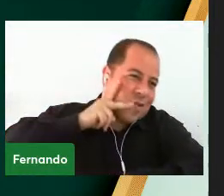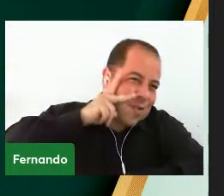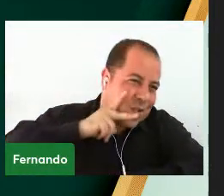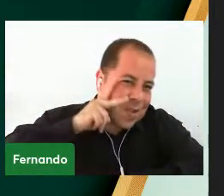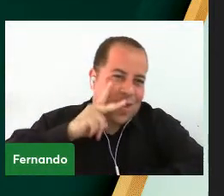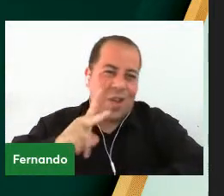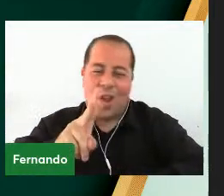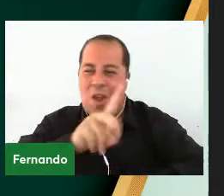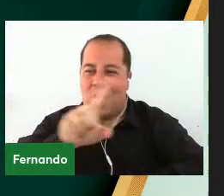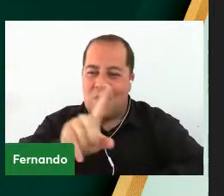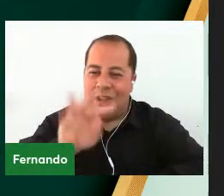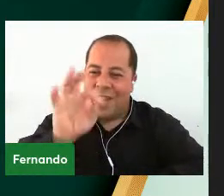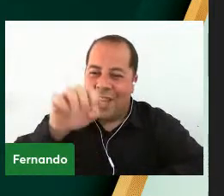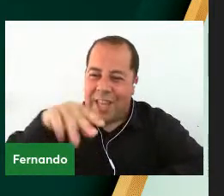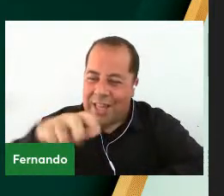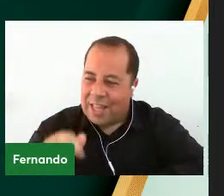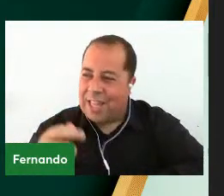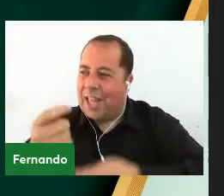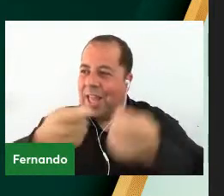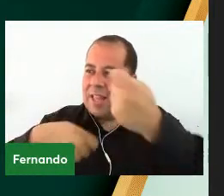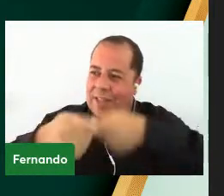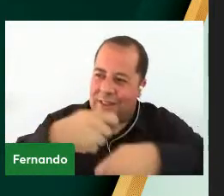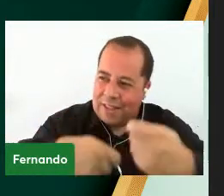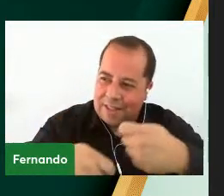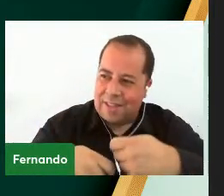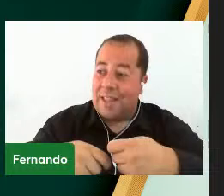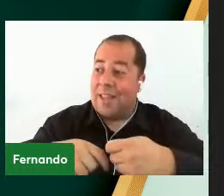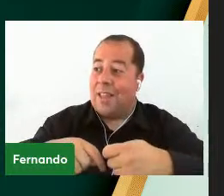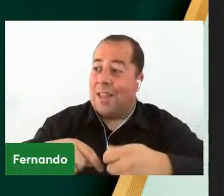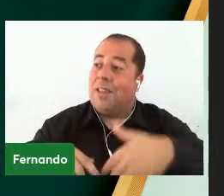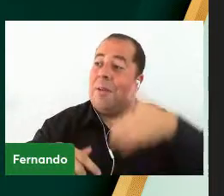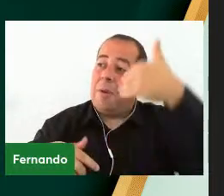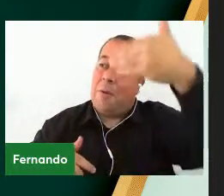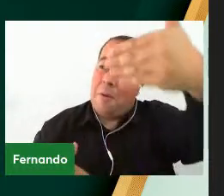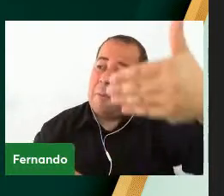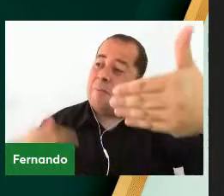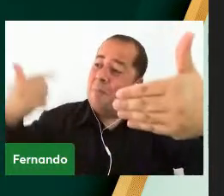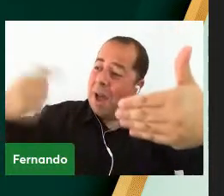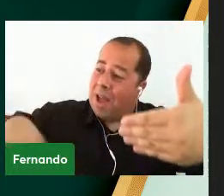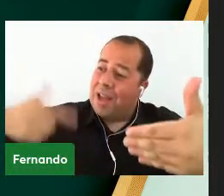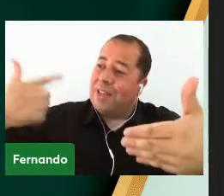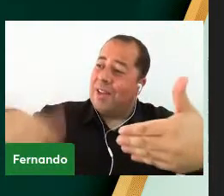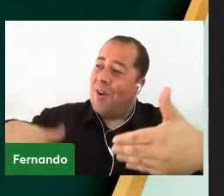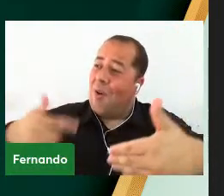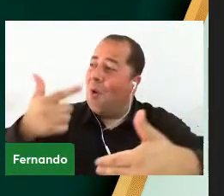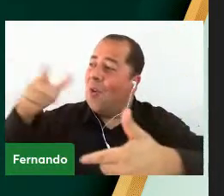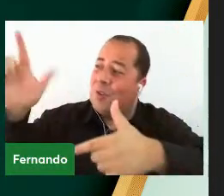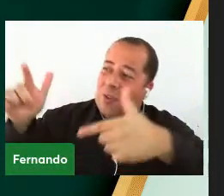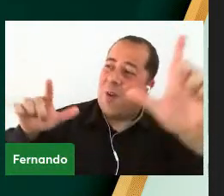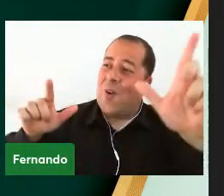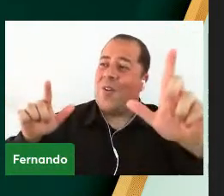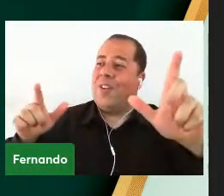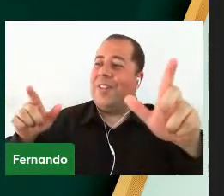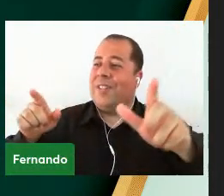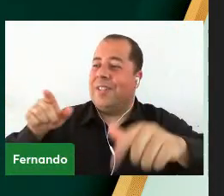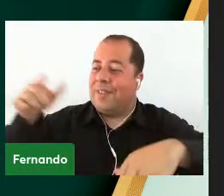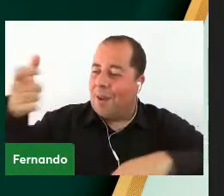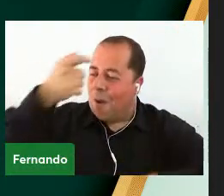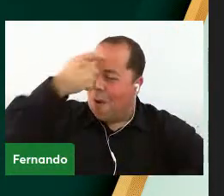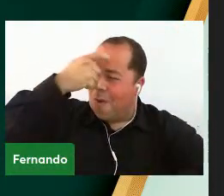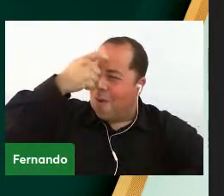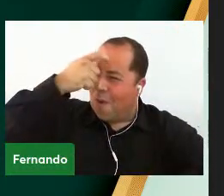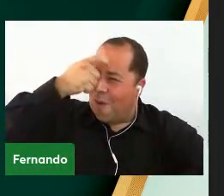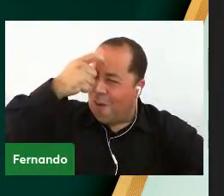do agronegócio, mas também para aqueles que virão depois da gente. Vocês são a consciência viva que mostra o resultado